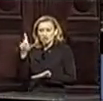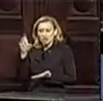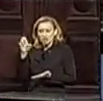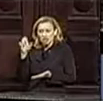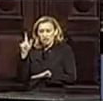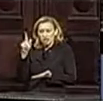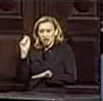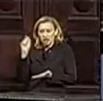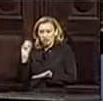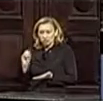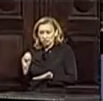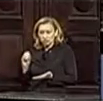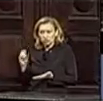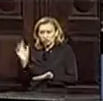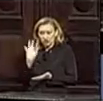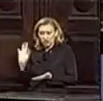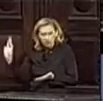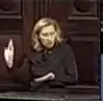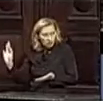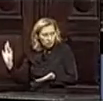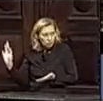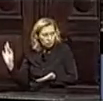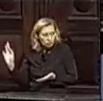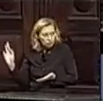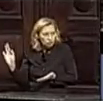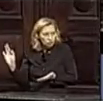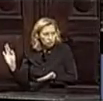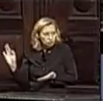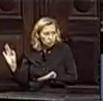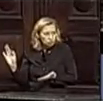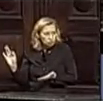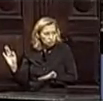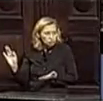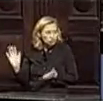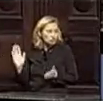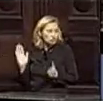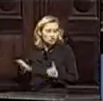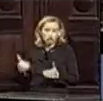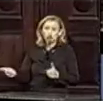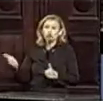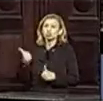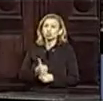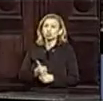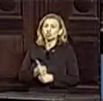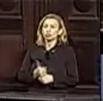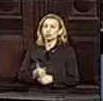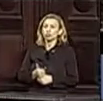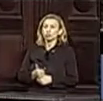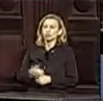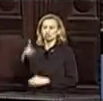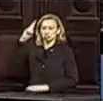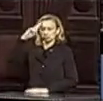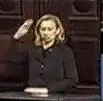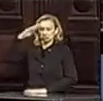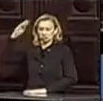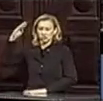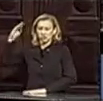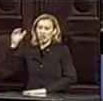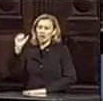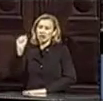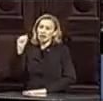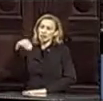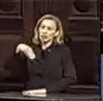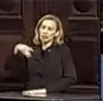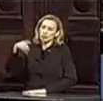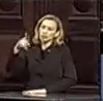quadros da Polícia Militar, se não me engano, chegou ao posto de capitão. Conclua, no BOP, deputado. mas também